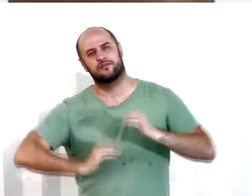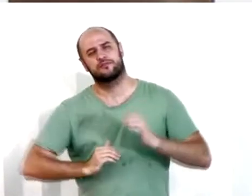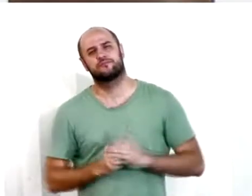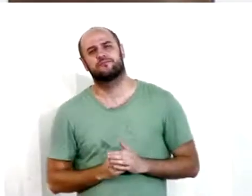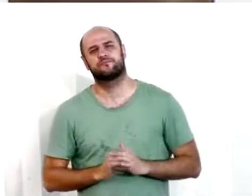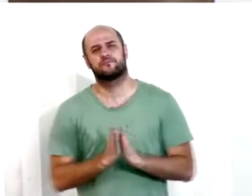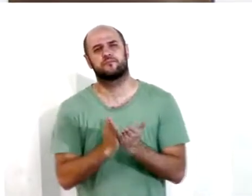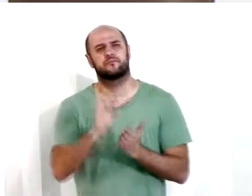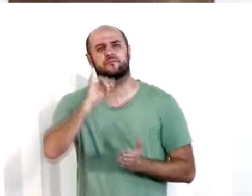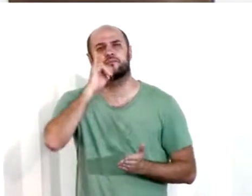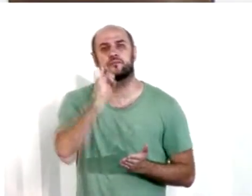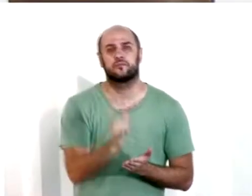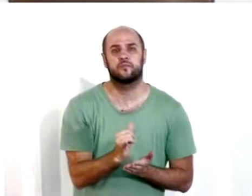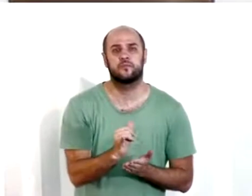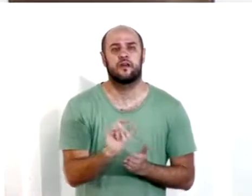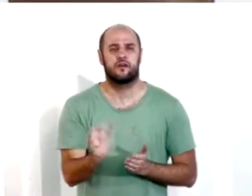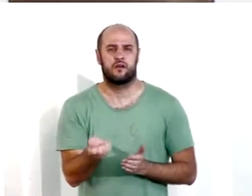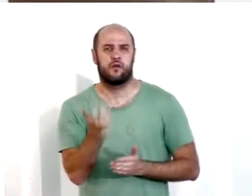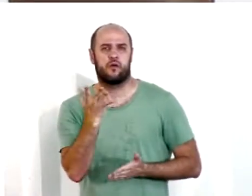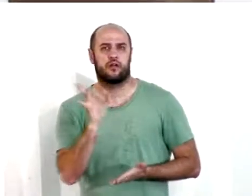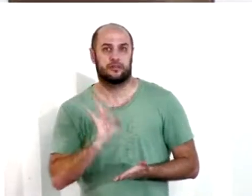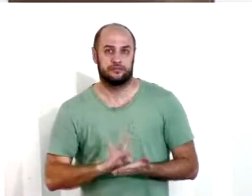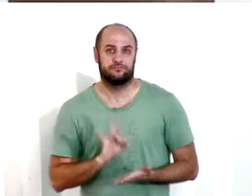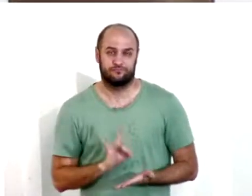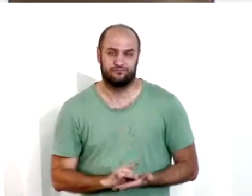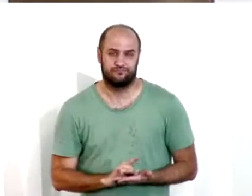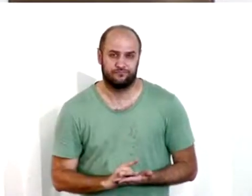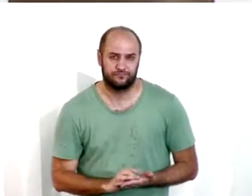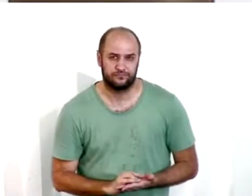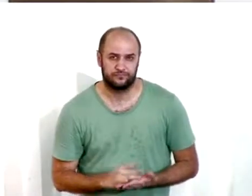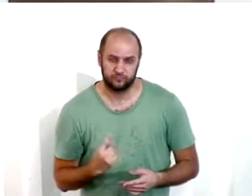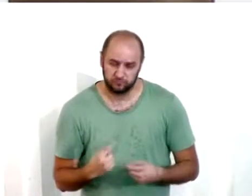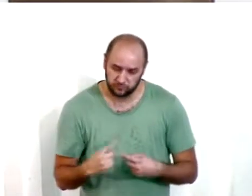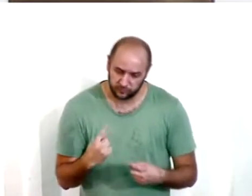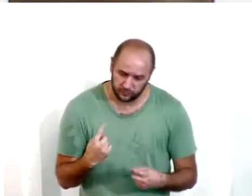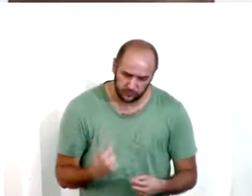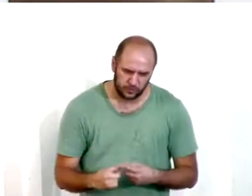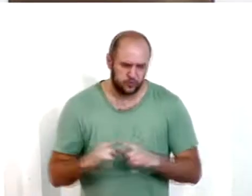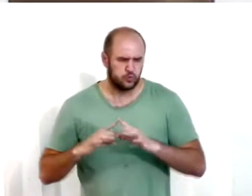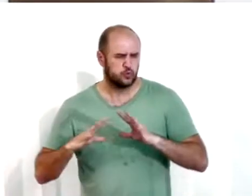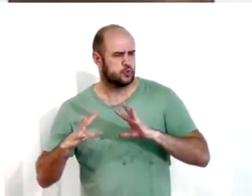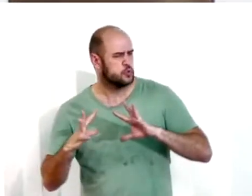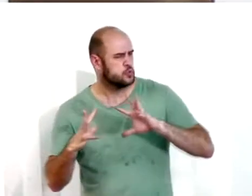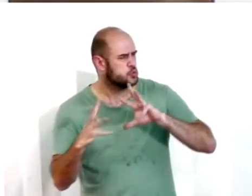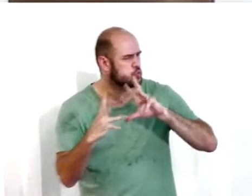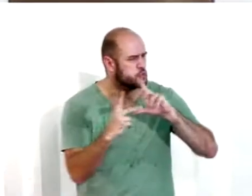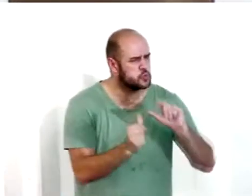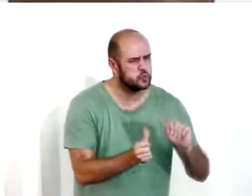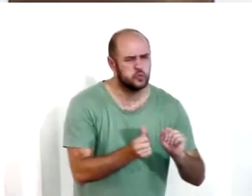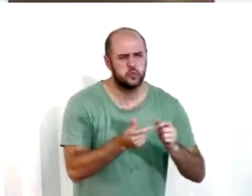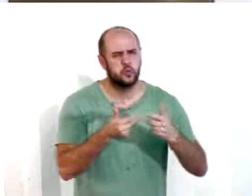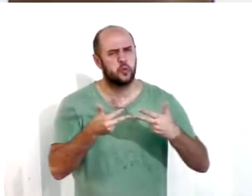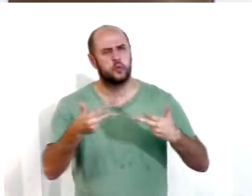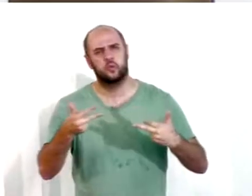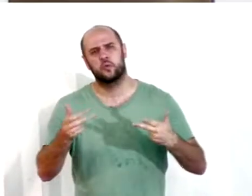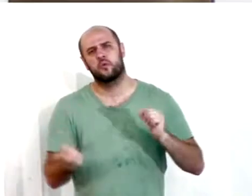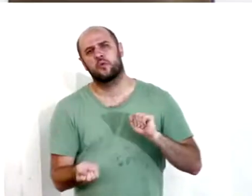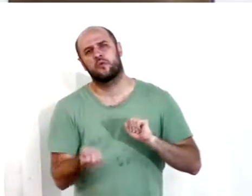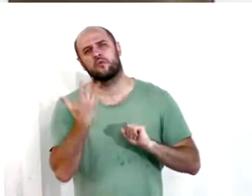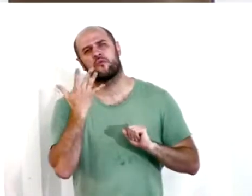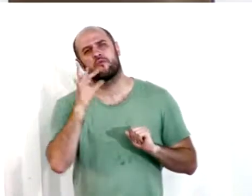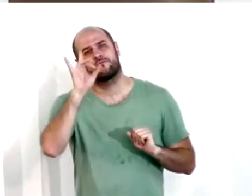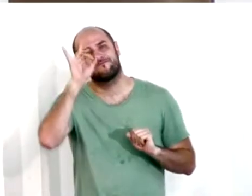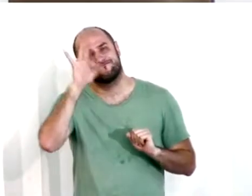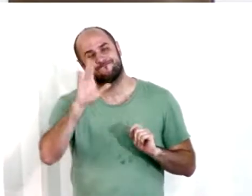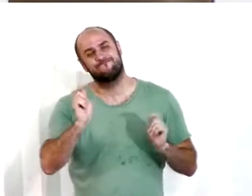texto nos mostra que isso aconteceu, porque todas essas coisas só poderiam